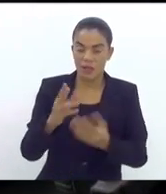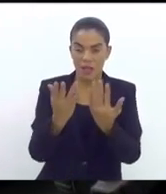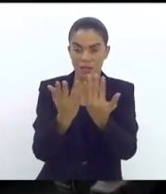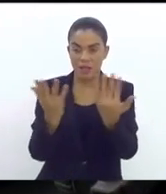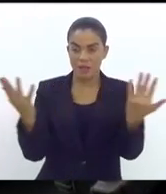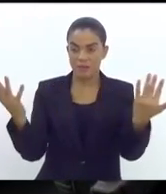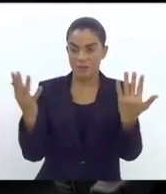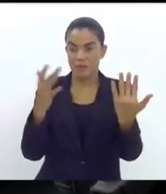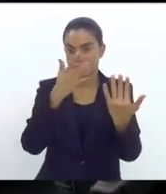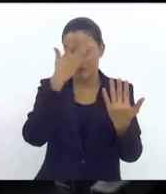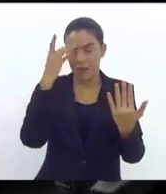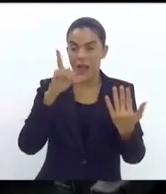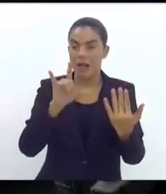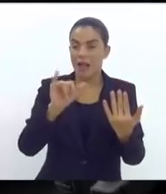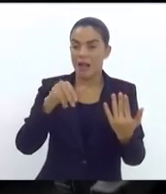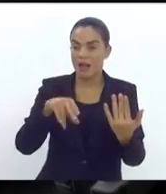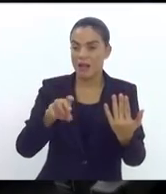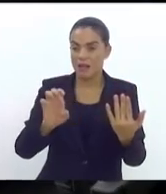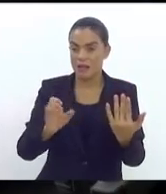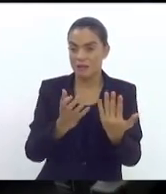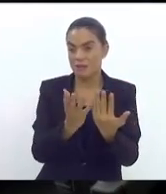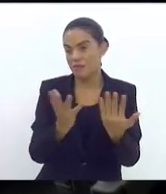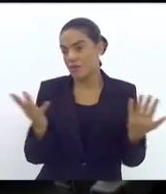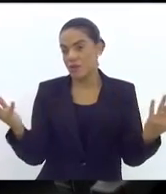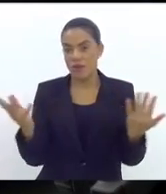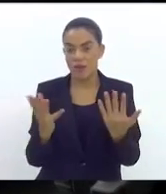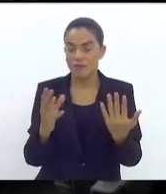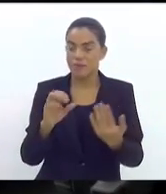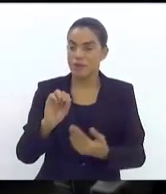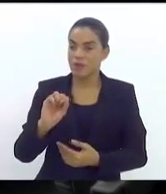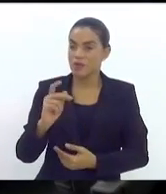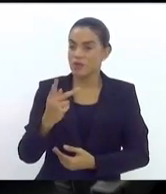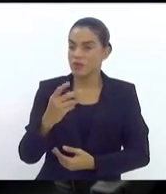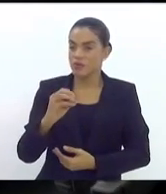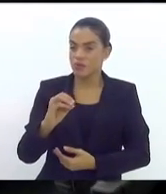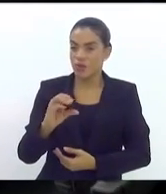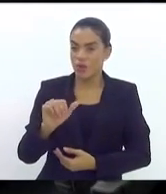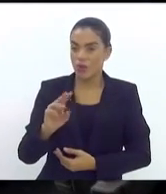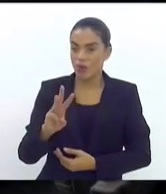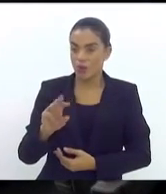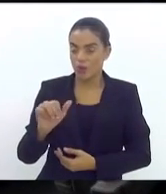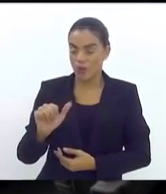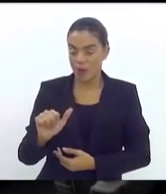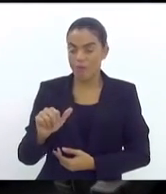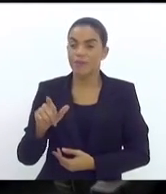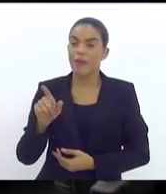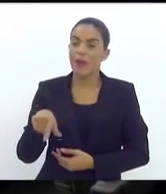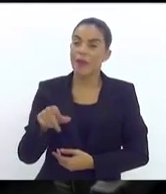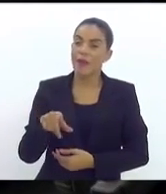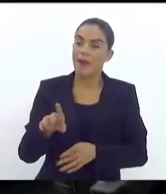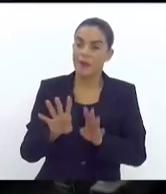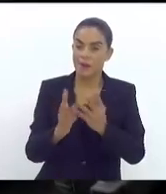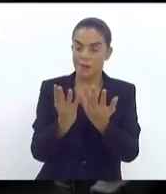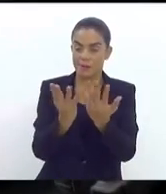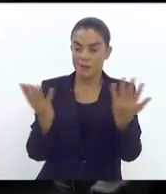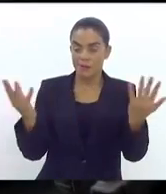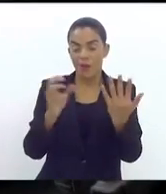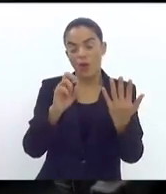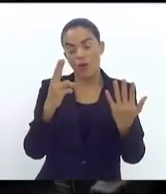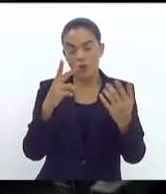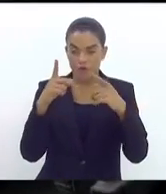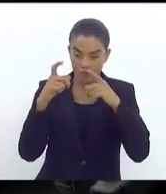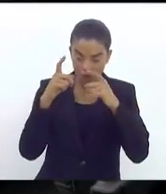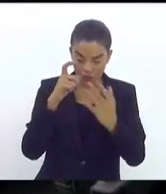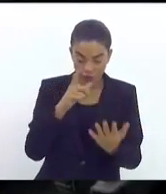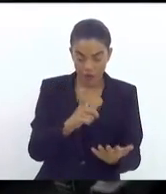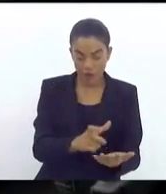pessoas, o que se chama line-up. O que é o show-up? Show-up é o procedimento presencial ou fotográfico, e daí